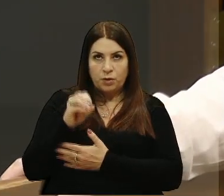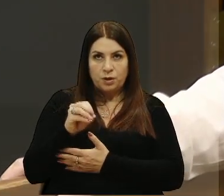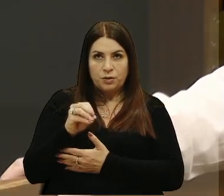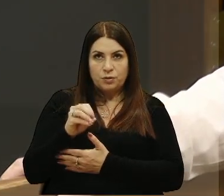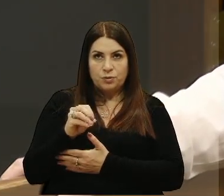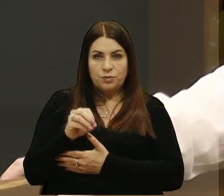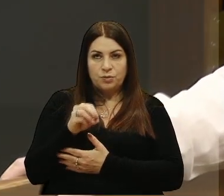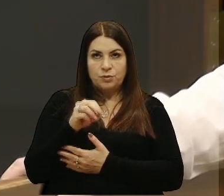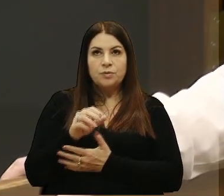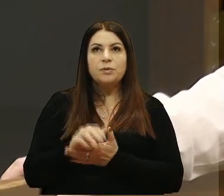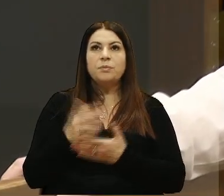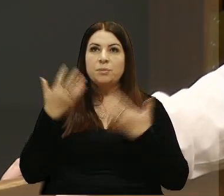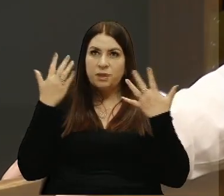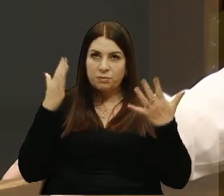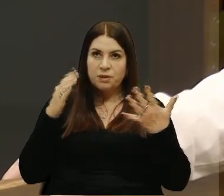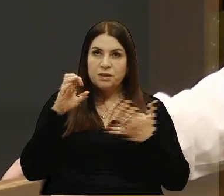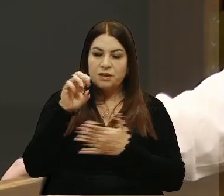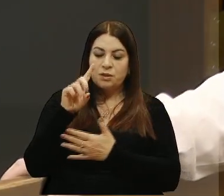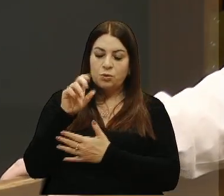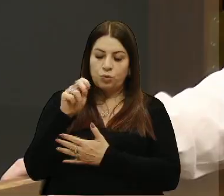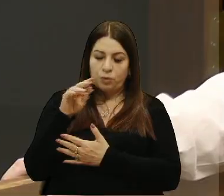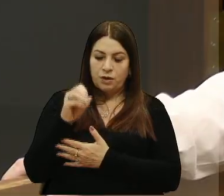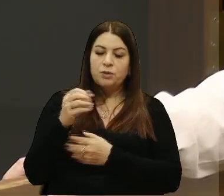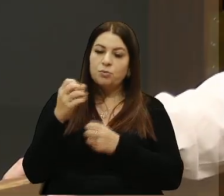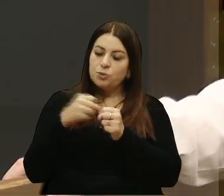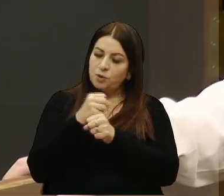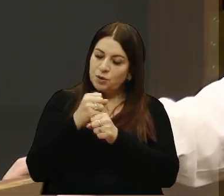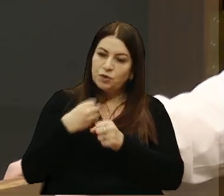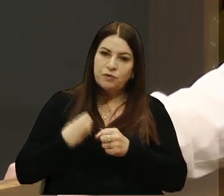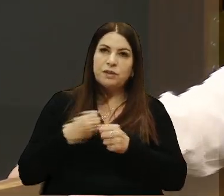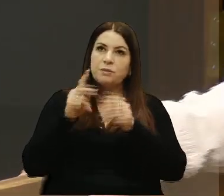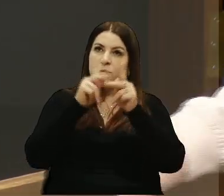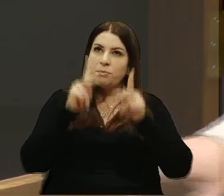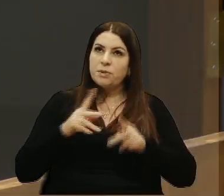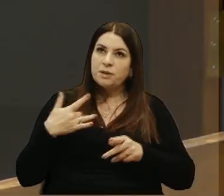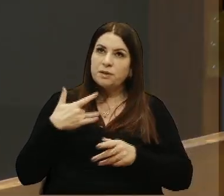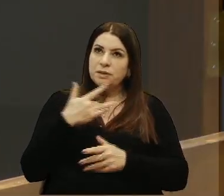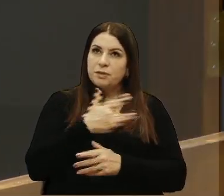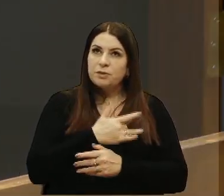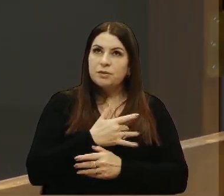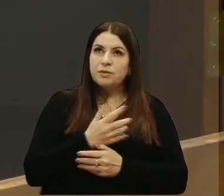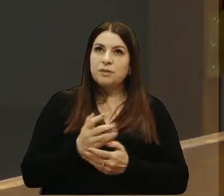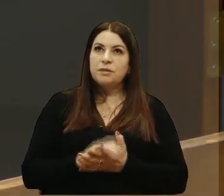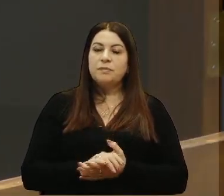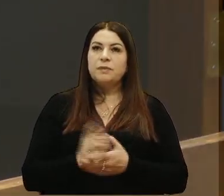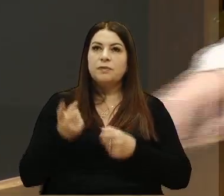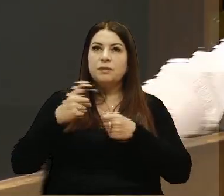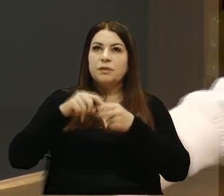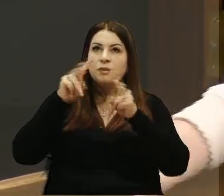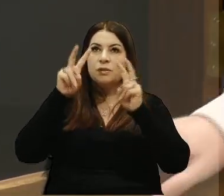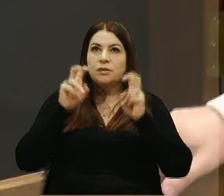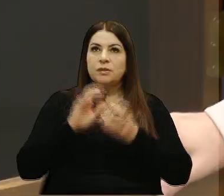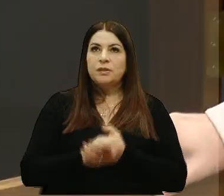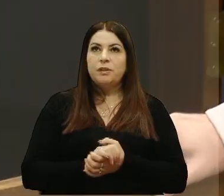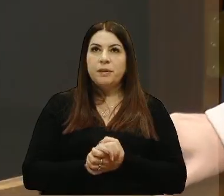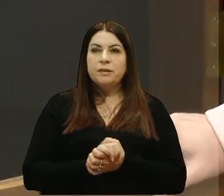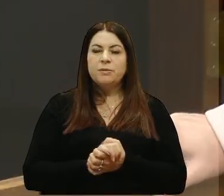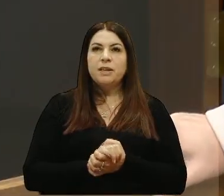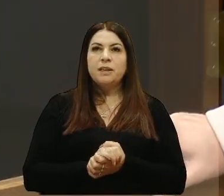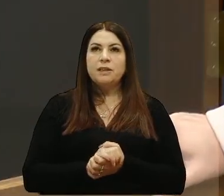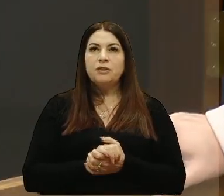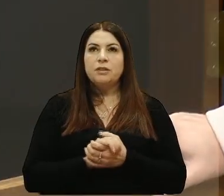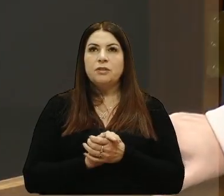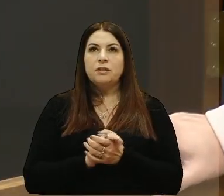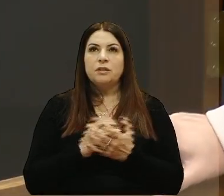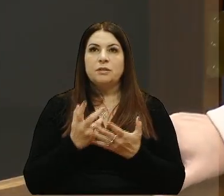Giulianotti. Parabéns, Eduardo Giulianotti, muitos anos de vida, muita paz, muita saúde. Mas eu queria voltar num tema que tem sido